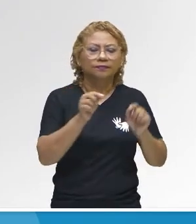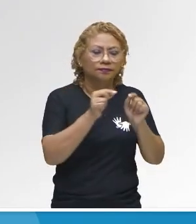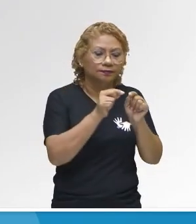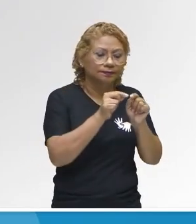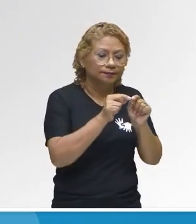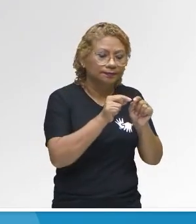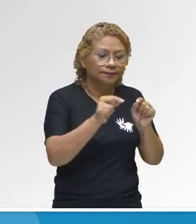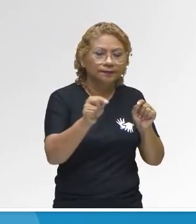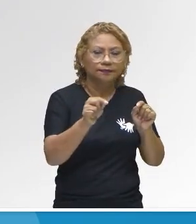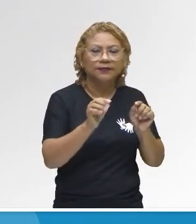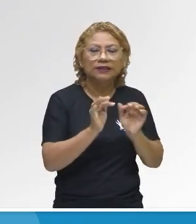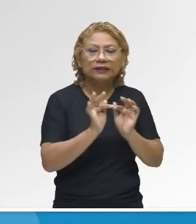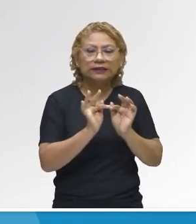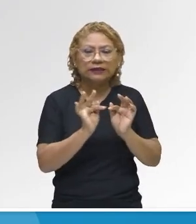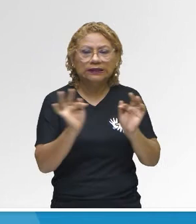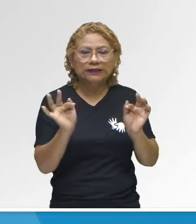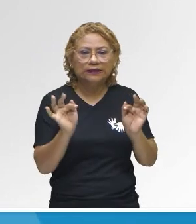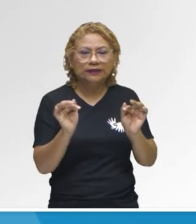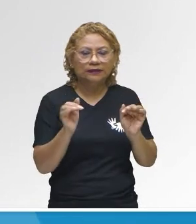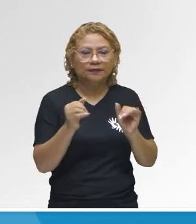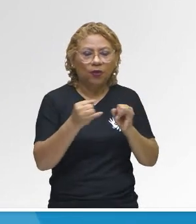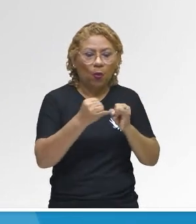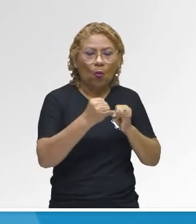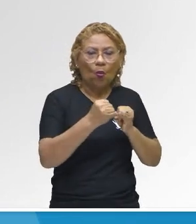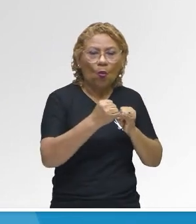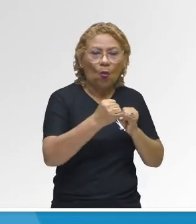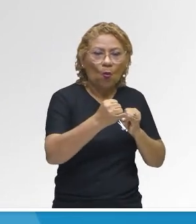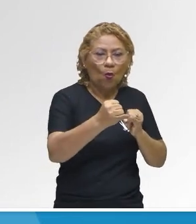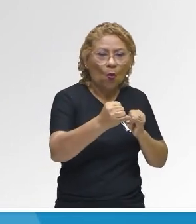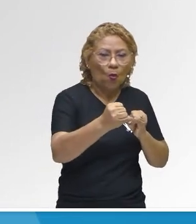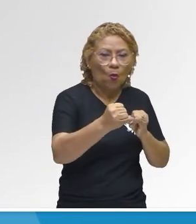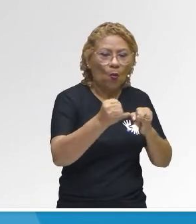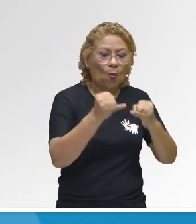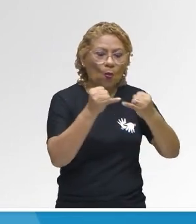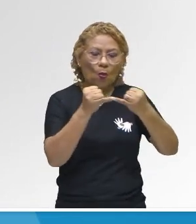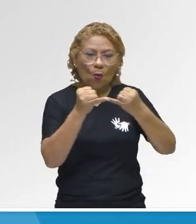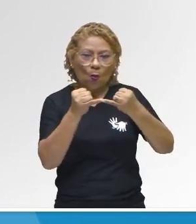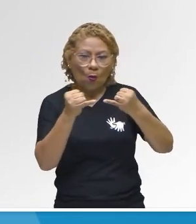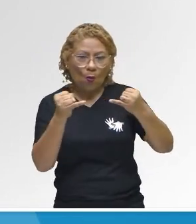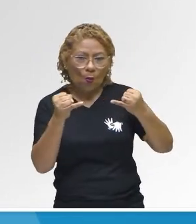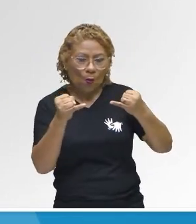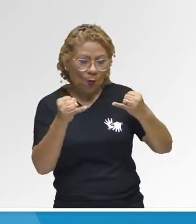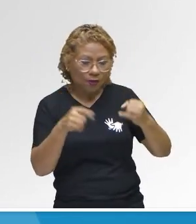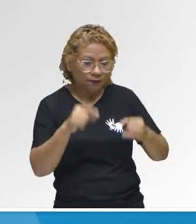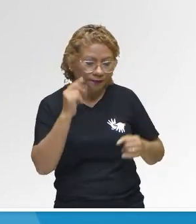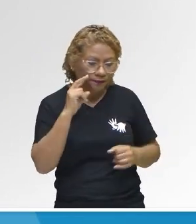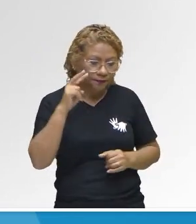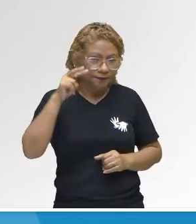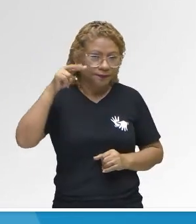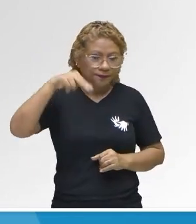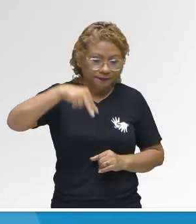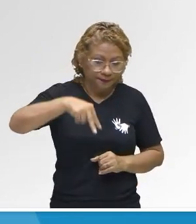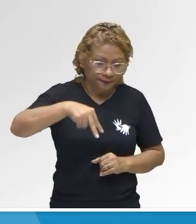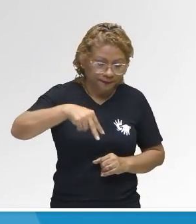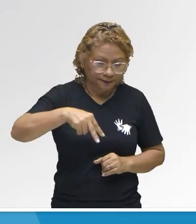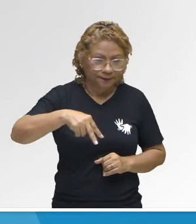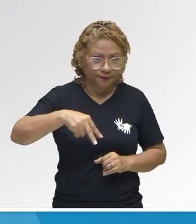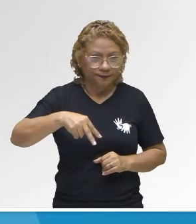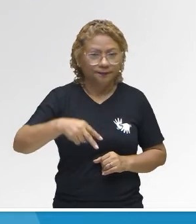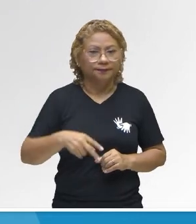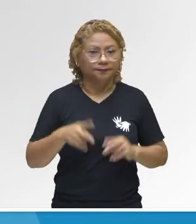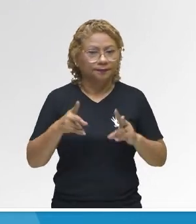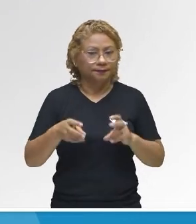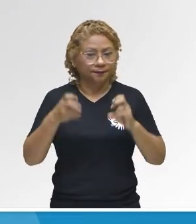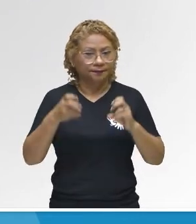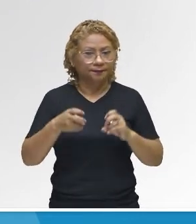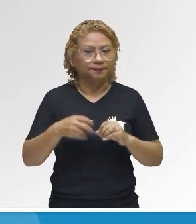reta. Então vejam, como é que vai ficar a projeção ortogonal dessa reta? Vamos ver aqui então. É só a gente